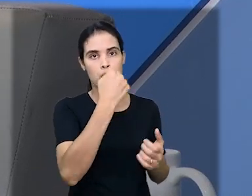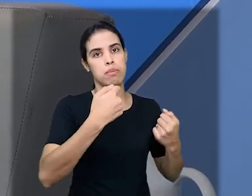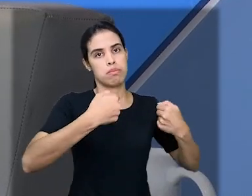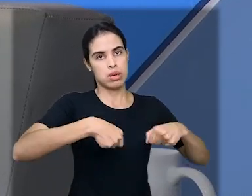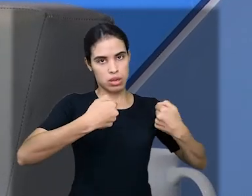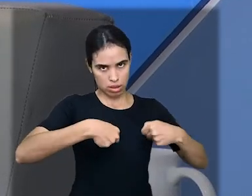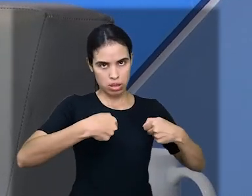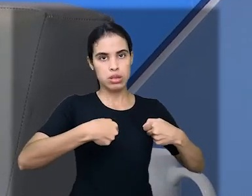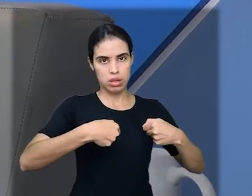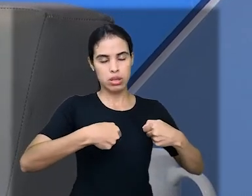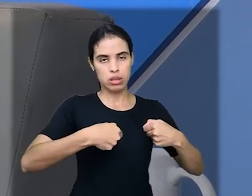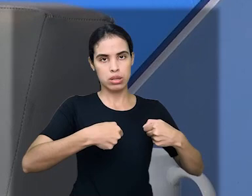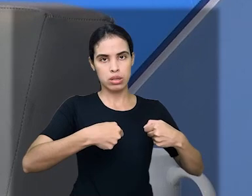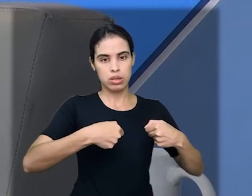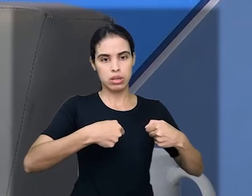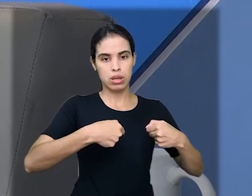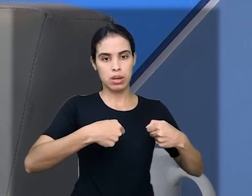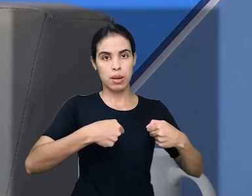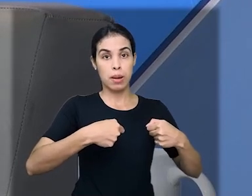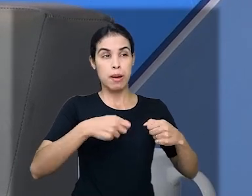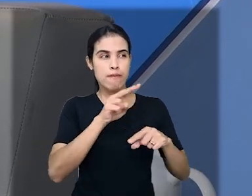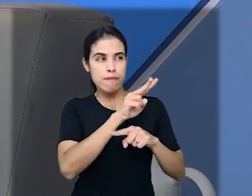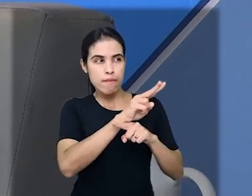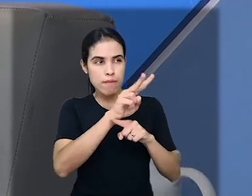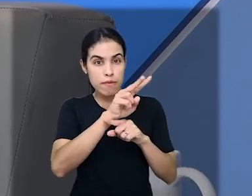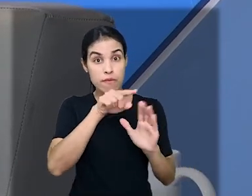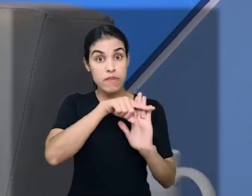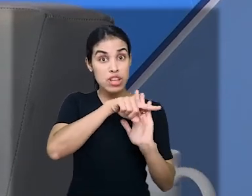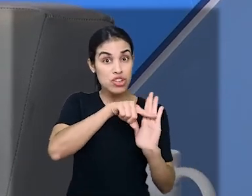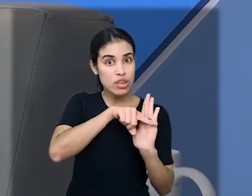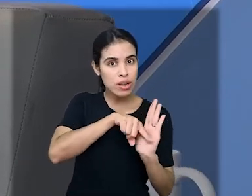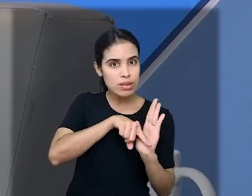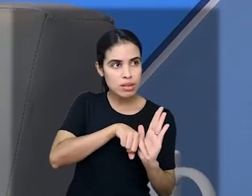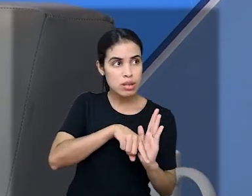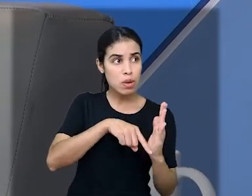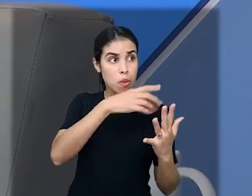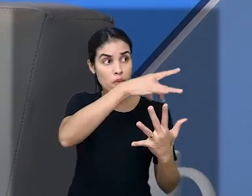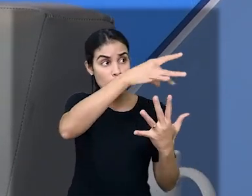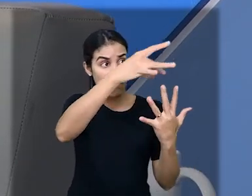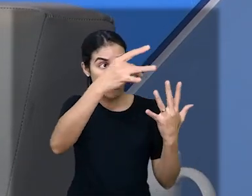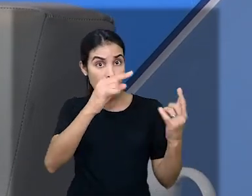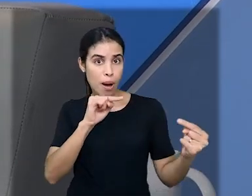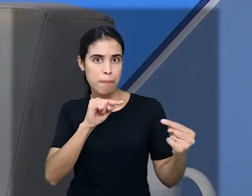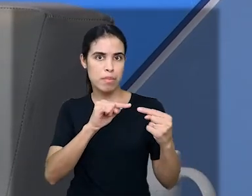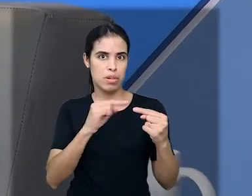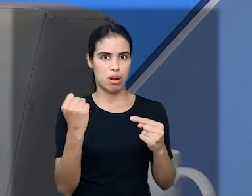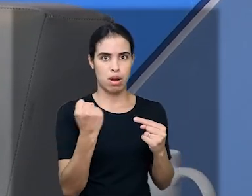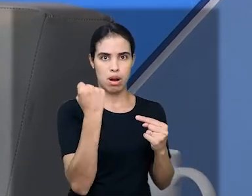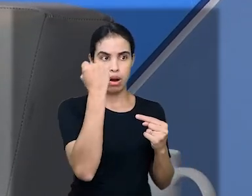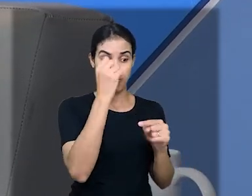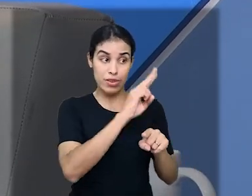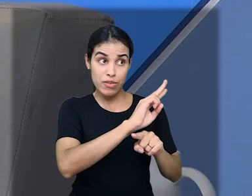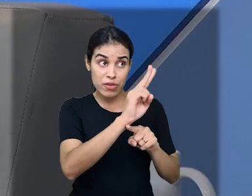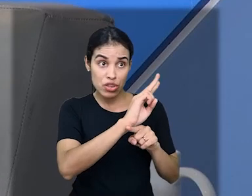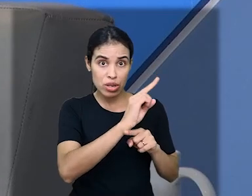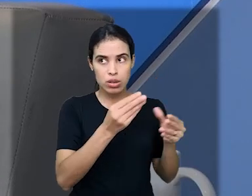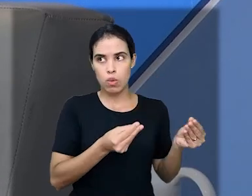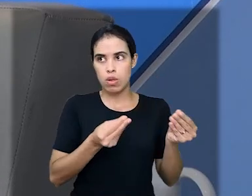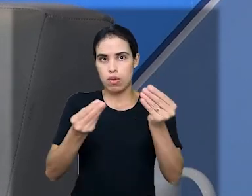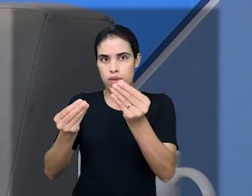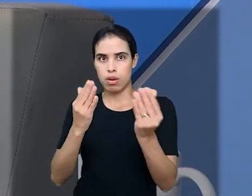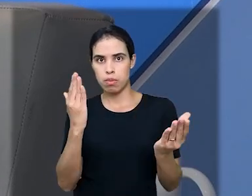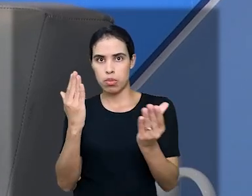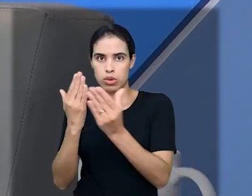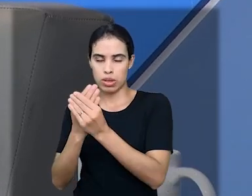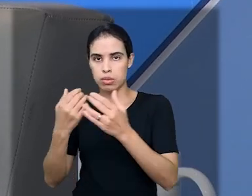apresentar junto à Justiça do Trabalho o inquérito para apuração de falta grave. Aquele empregado